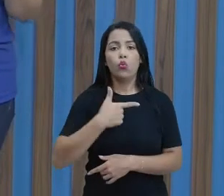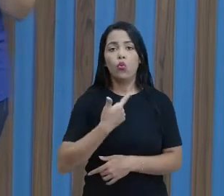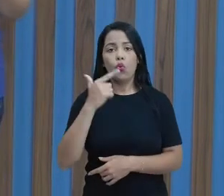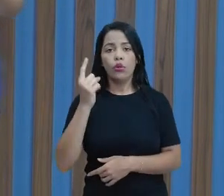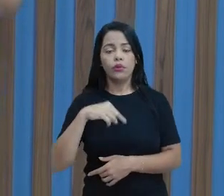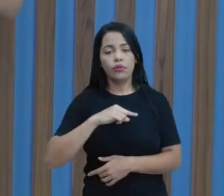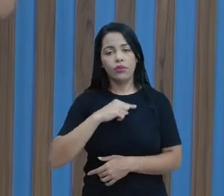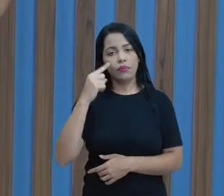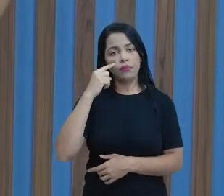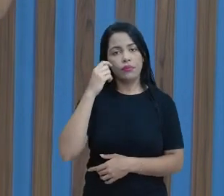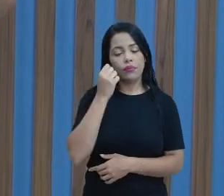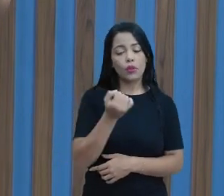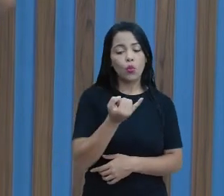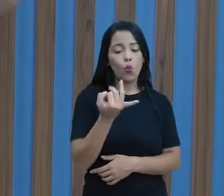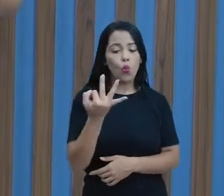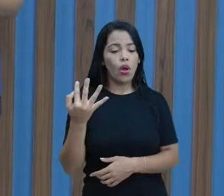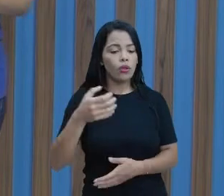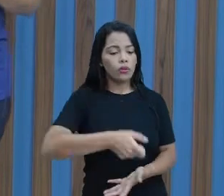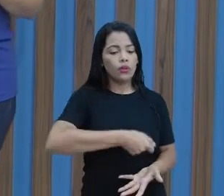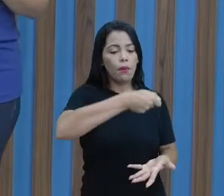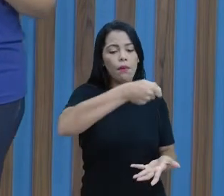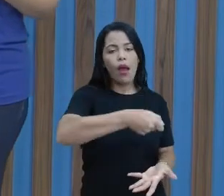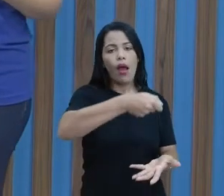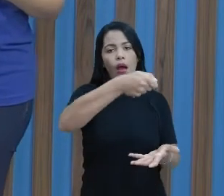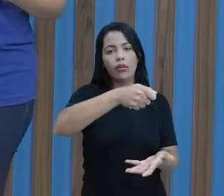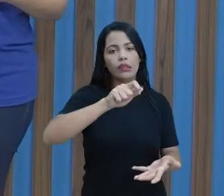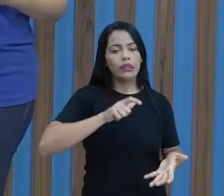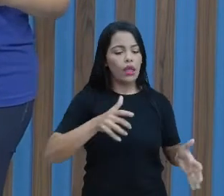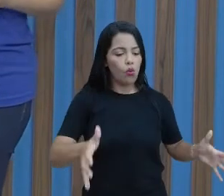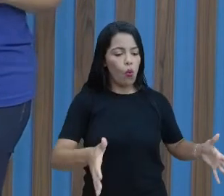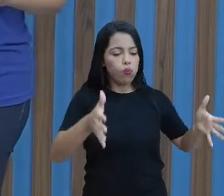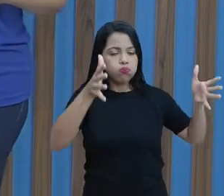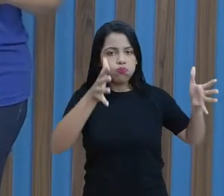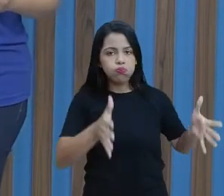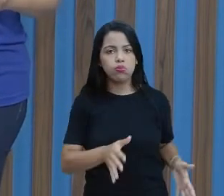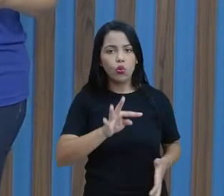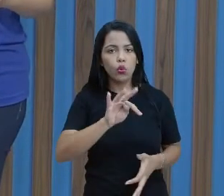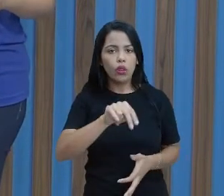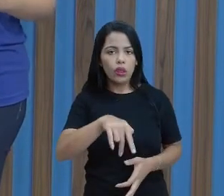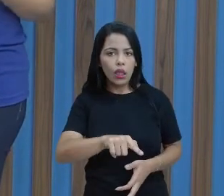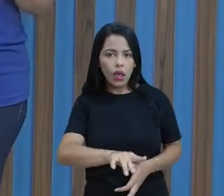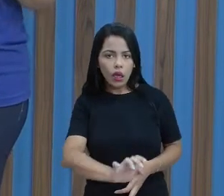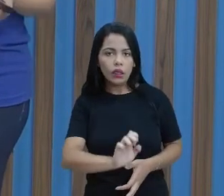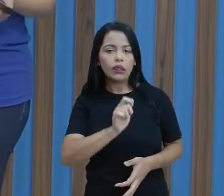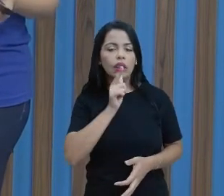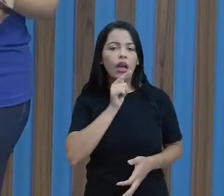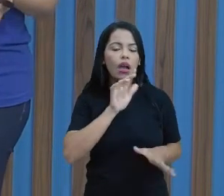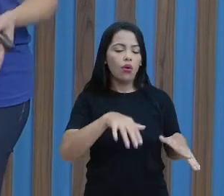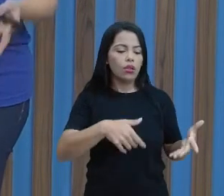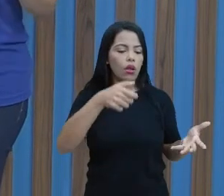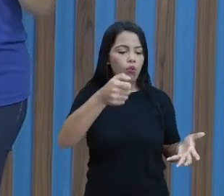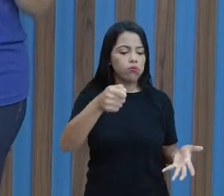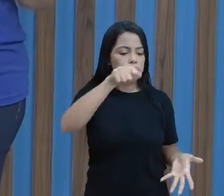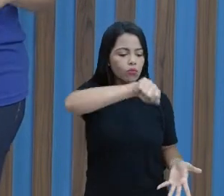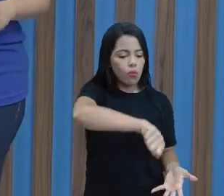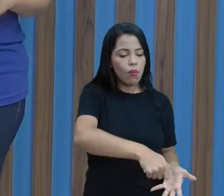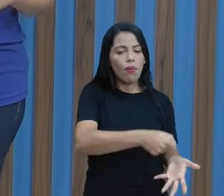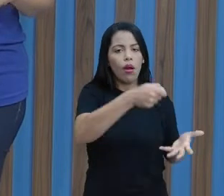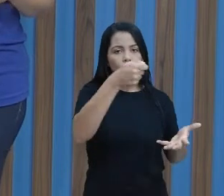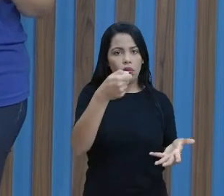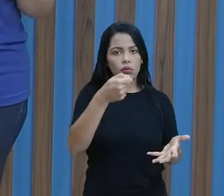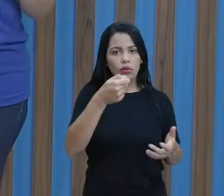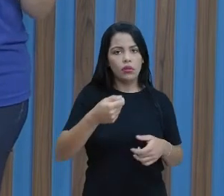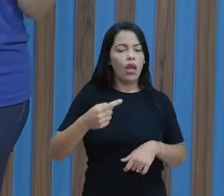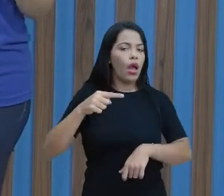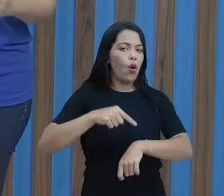de baldes que tinha no reservatório, né, e o que ficava de acordo com o passar do tempo. A cada minuto se retiravam 2